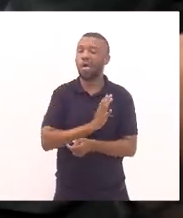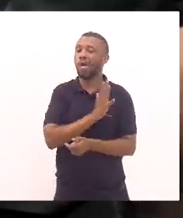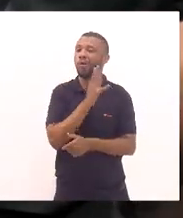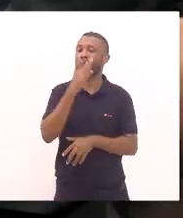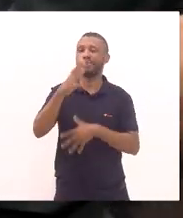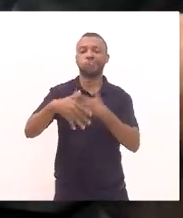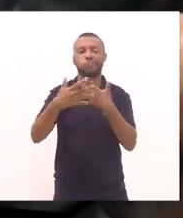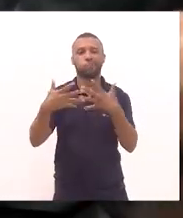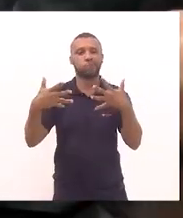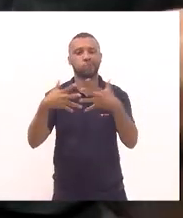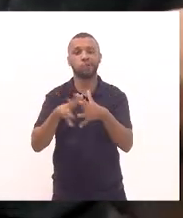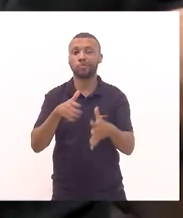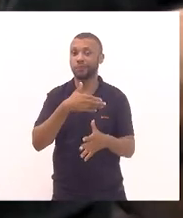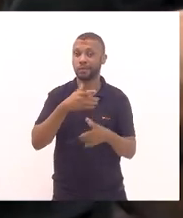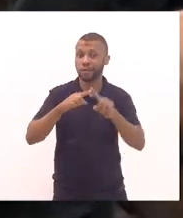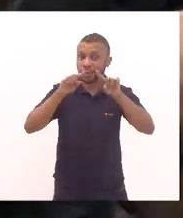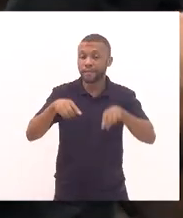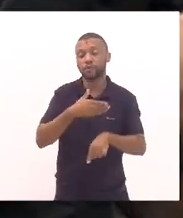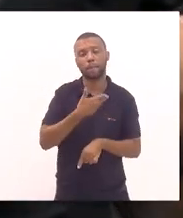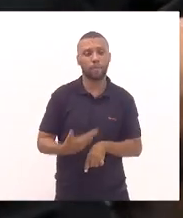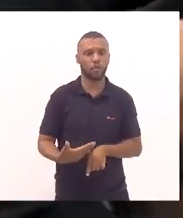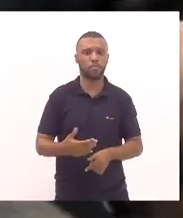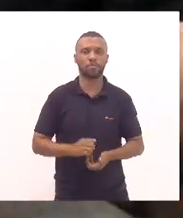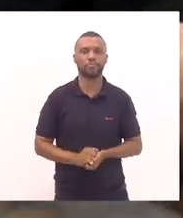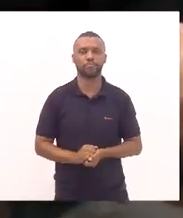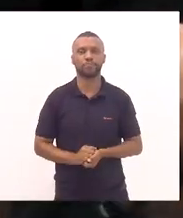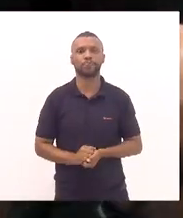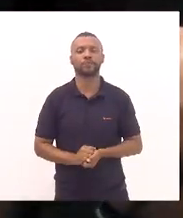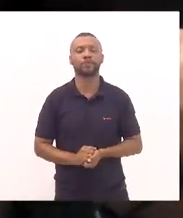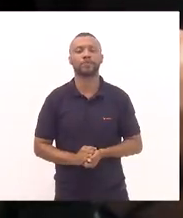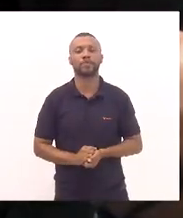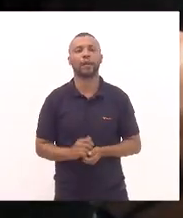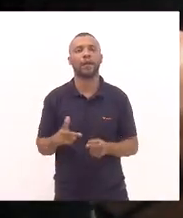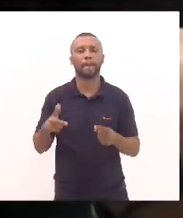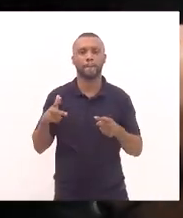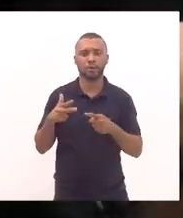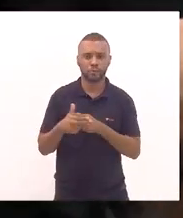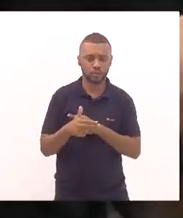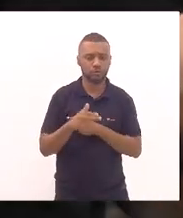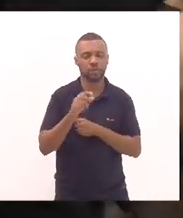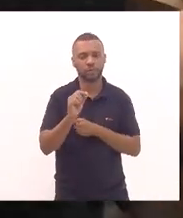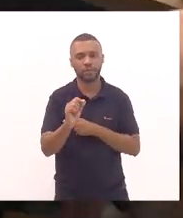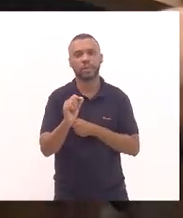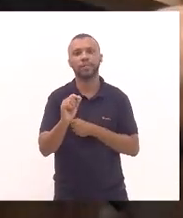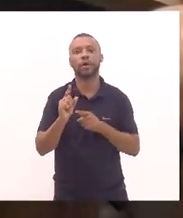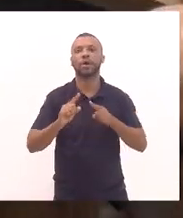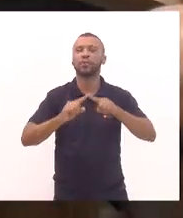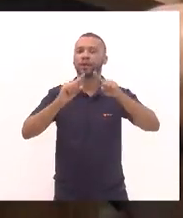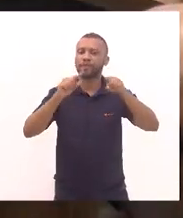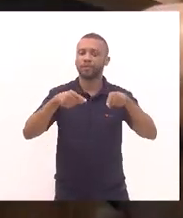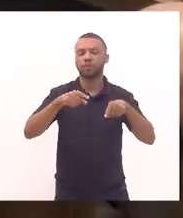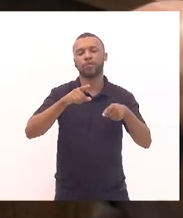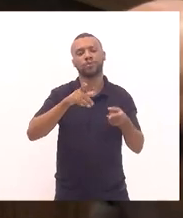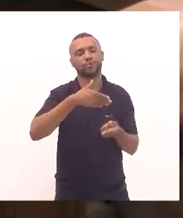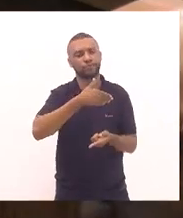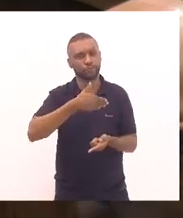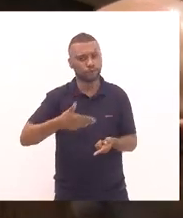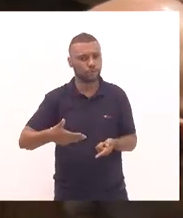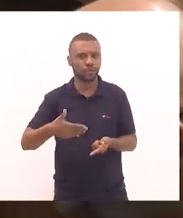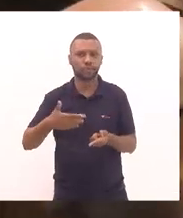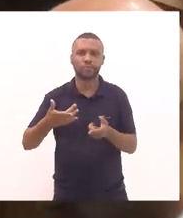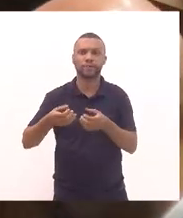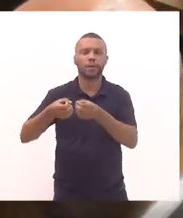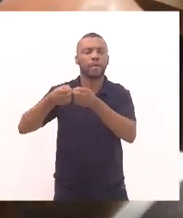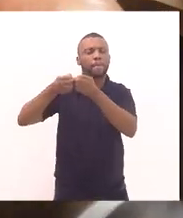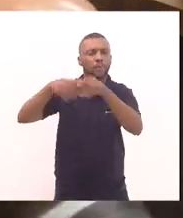uma catástrofe para o serviço público estadual, impedindo que fossem impingidos aos servidores e servidoras uma série de retrocessos que